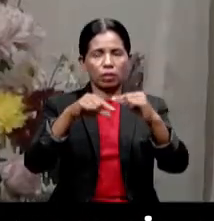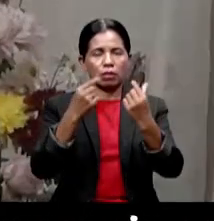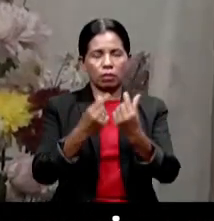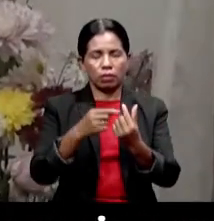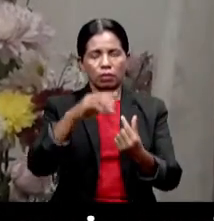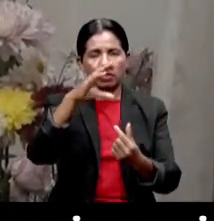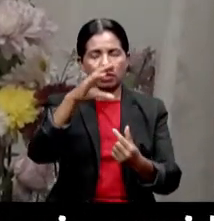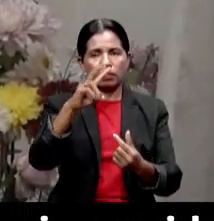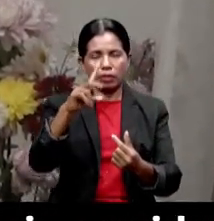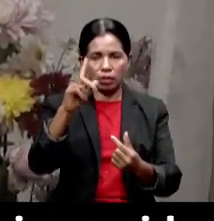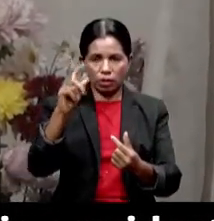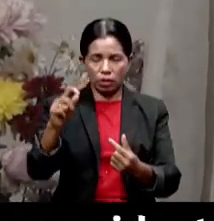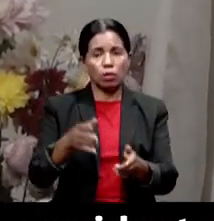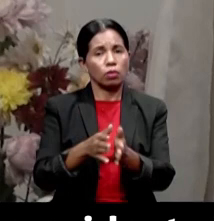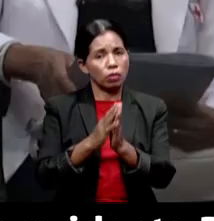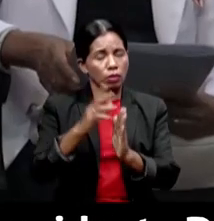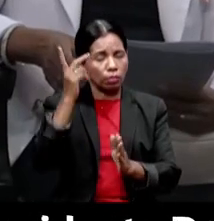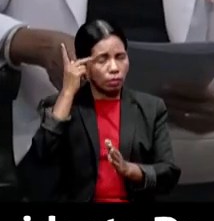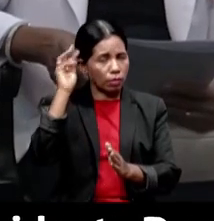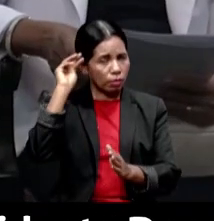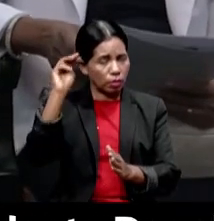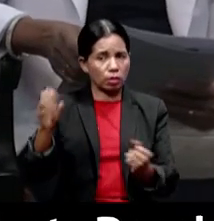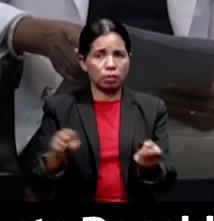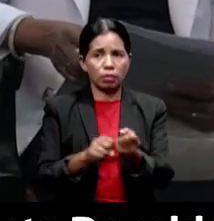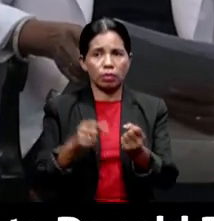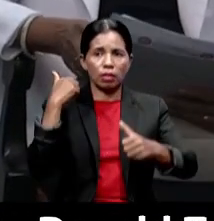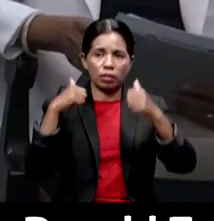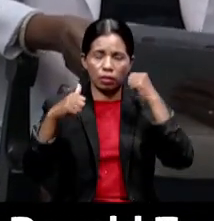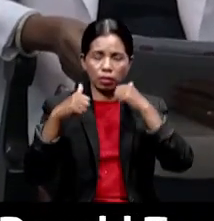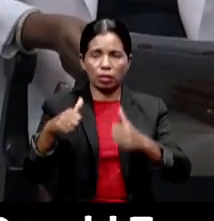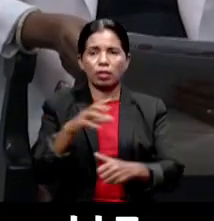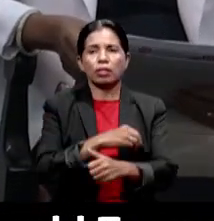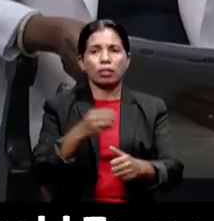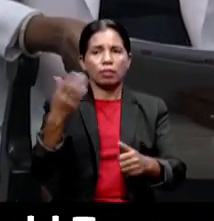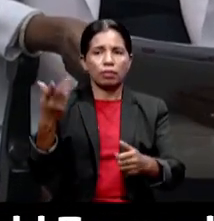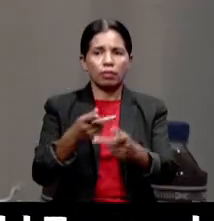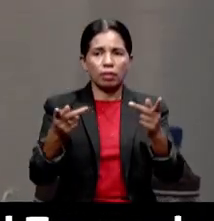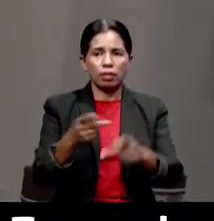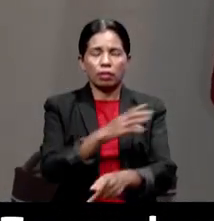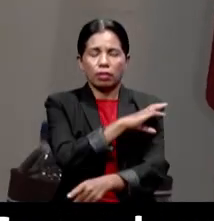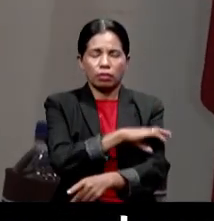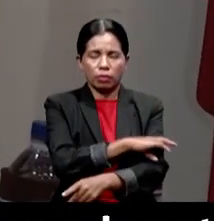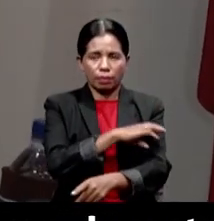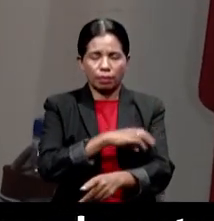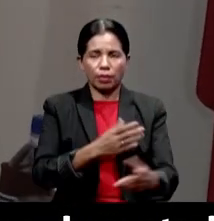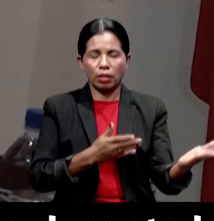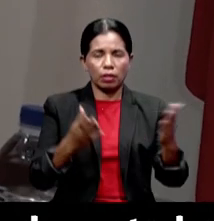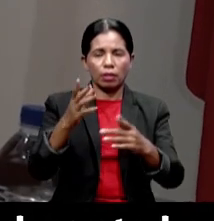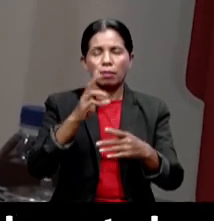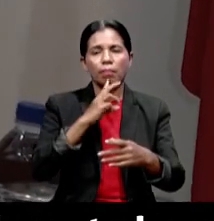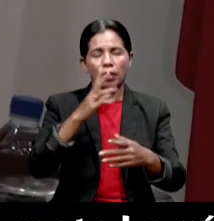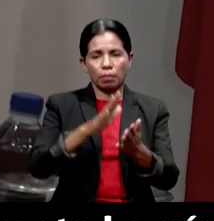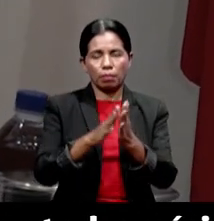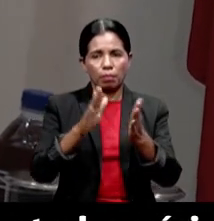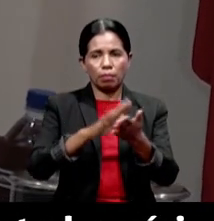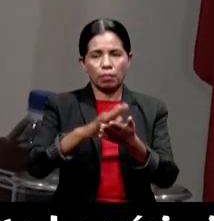Cruz Vermelha, Russo primeiro-ministro, a tu suporta atividade Cruz Vermelha e a área remotas, Odidada bemos ba comunidade no